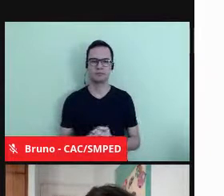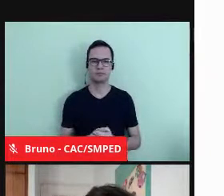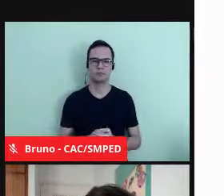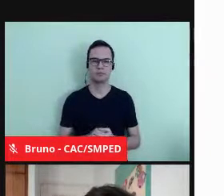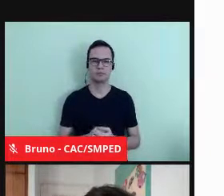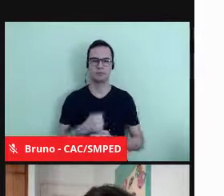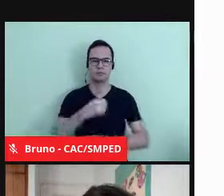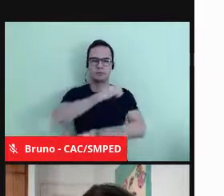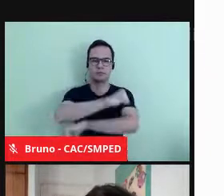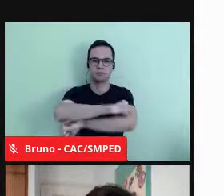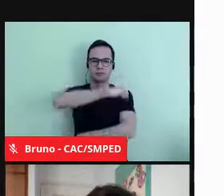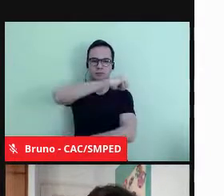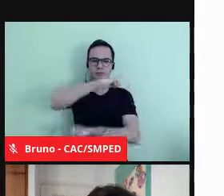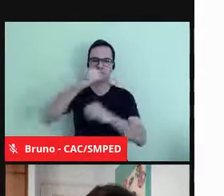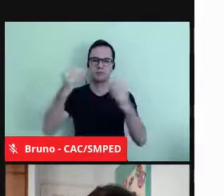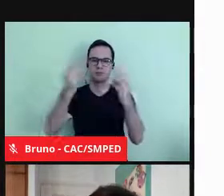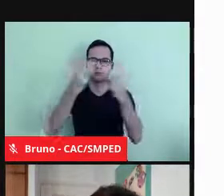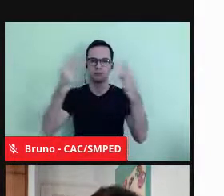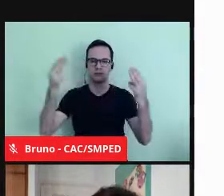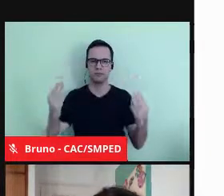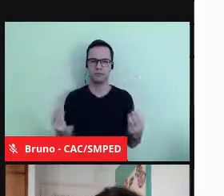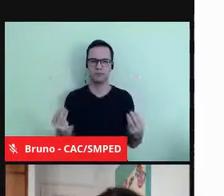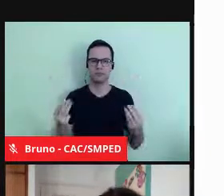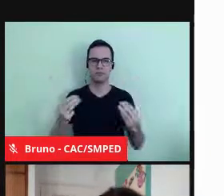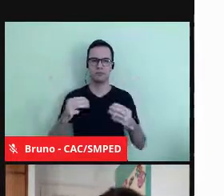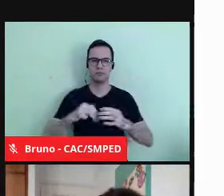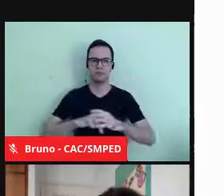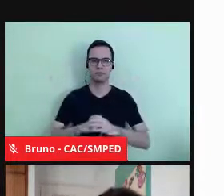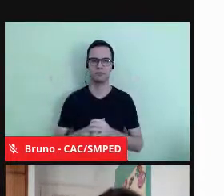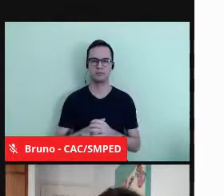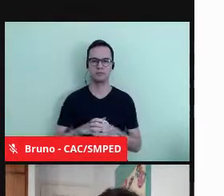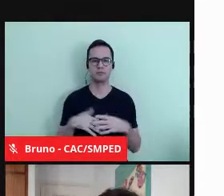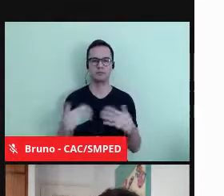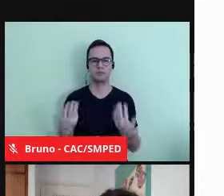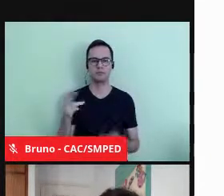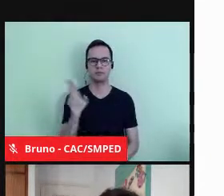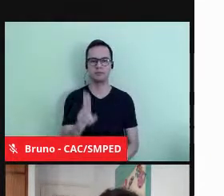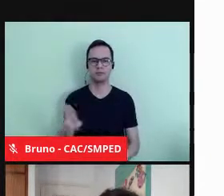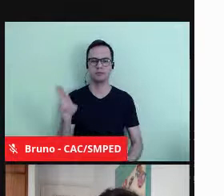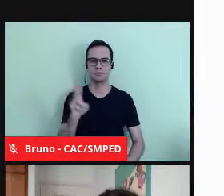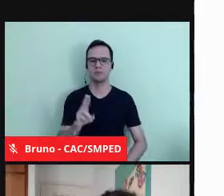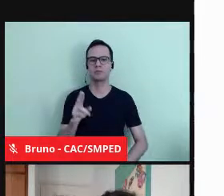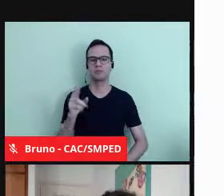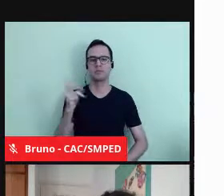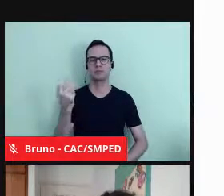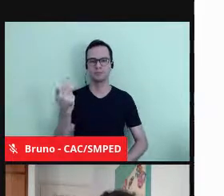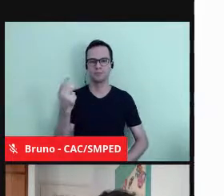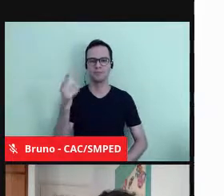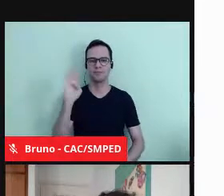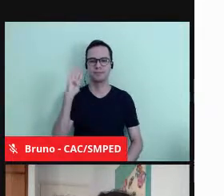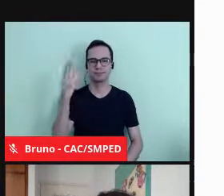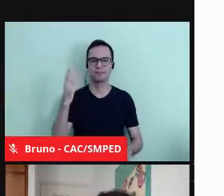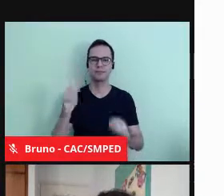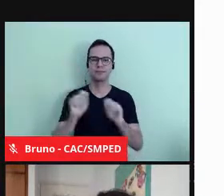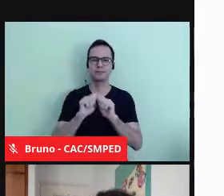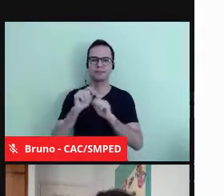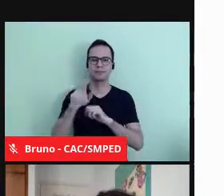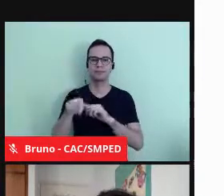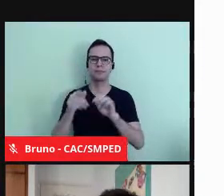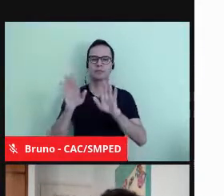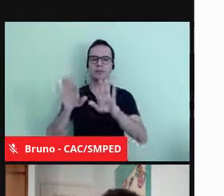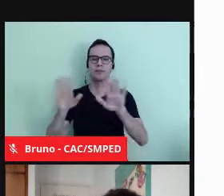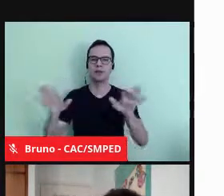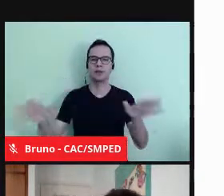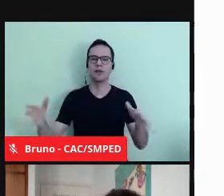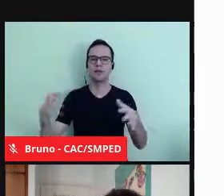as janelas do museu, né, na reconstrução, né, e a gente usou essa mesma madeira para fazer a maquete tátil da Estação da